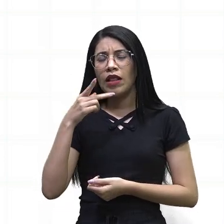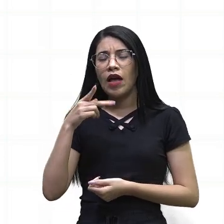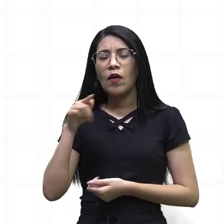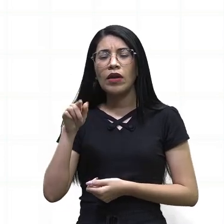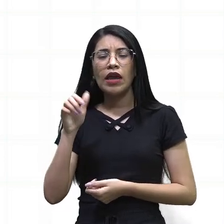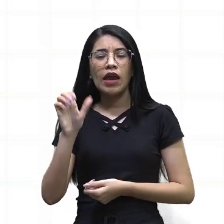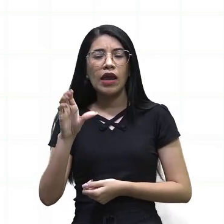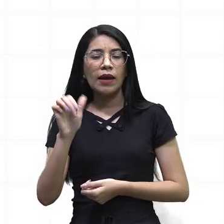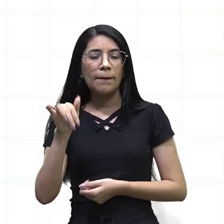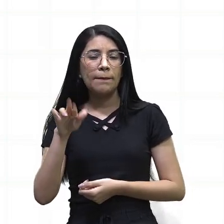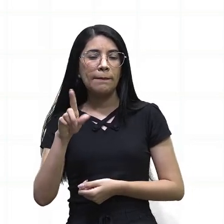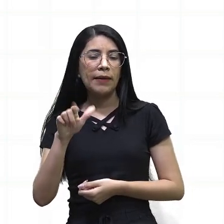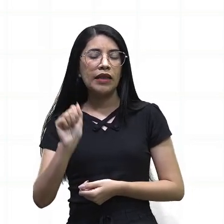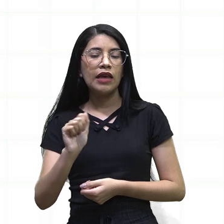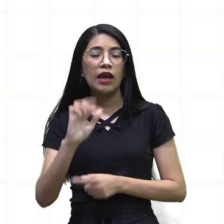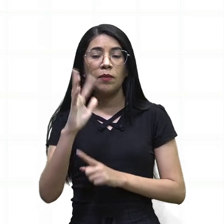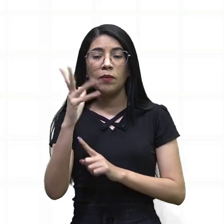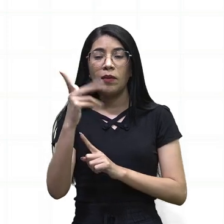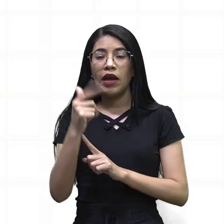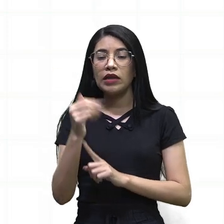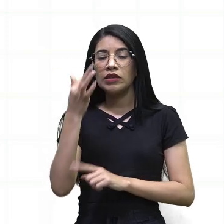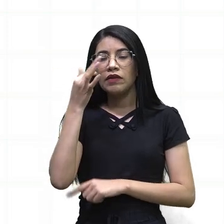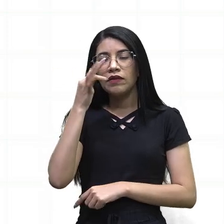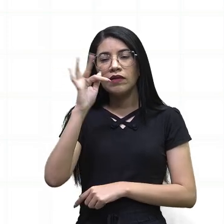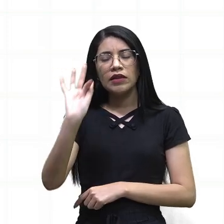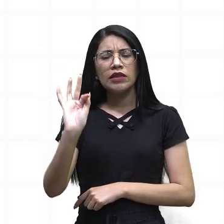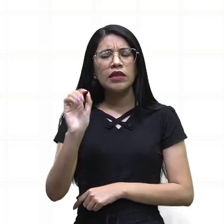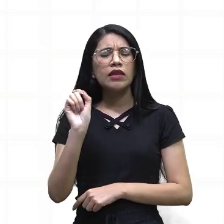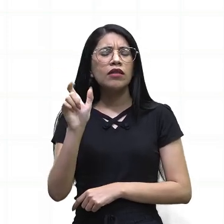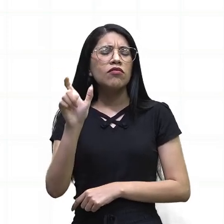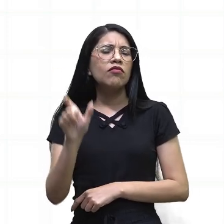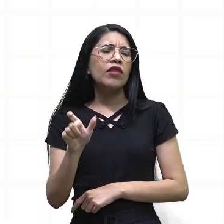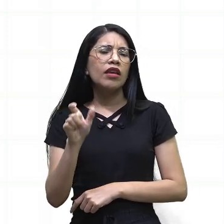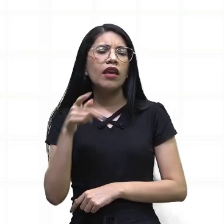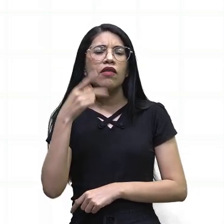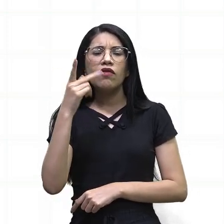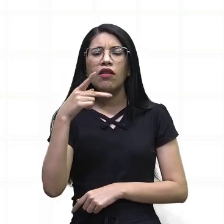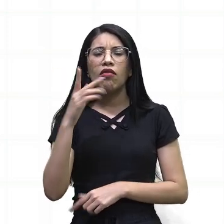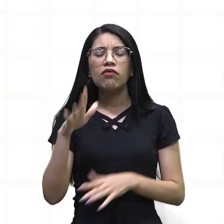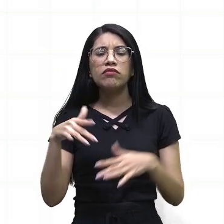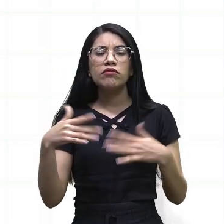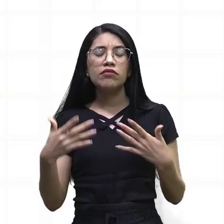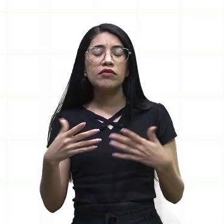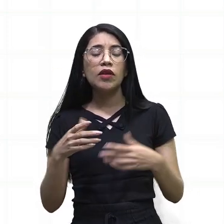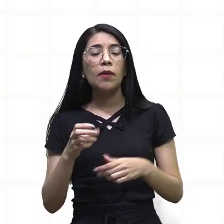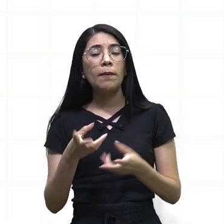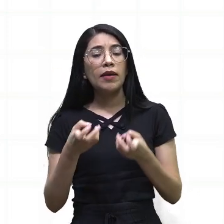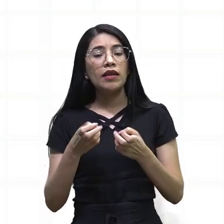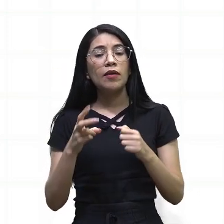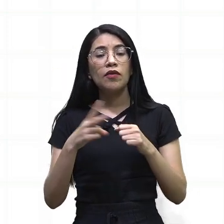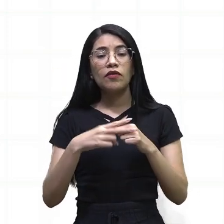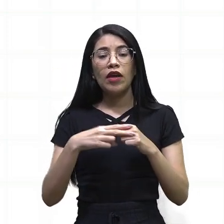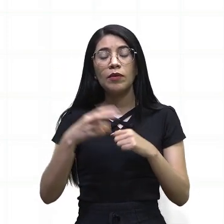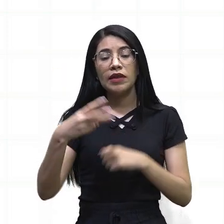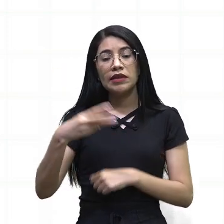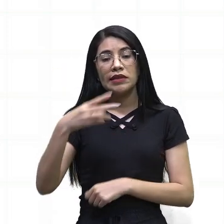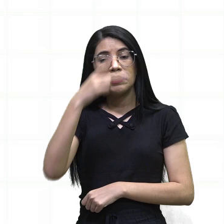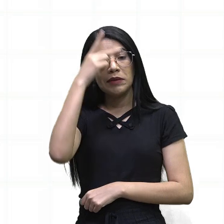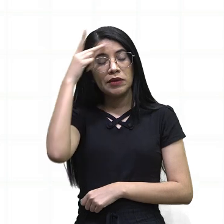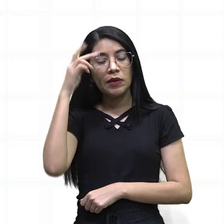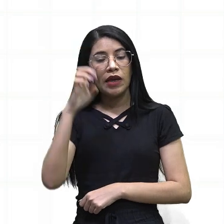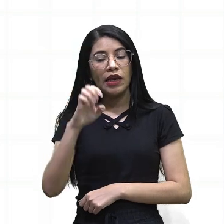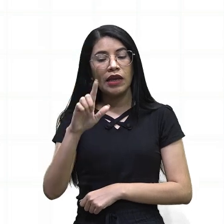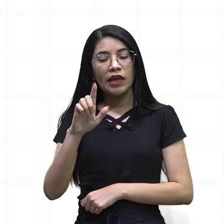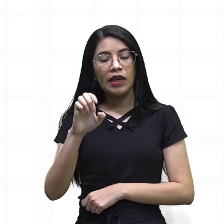uma artista francesa. Quem foi que disse? Olha só o nosso verbo na terceira pessoa do plural.